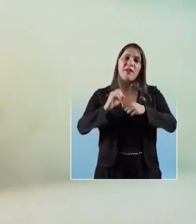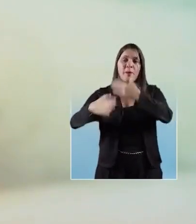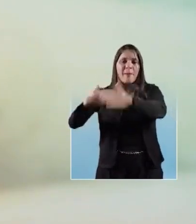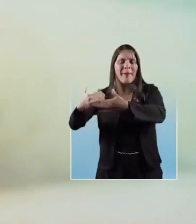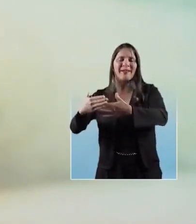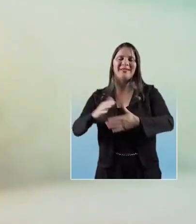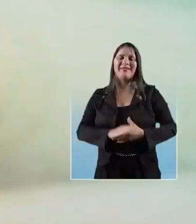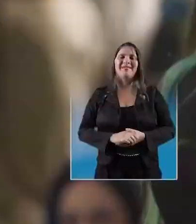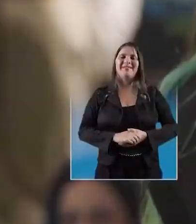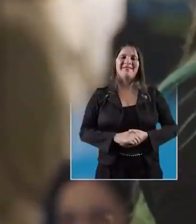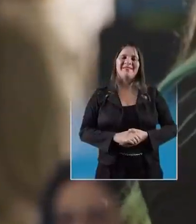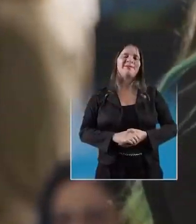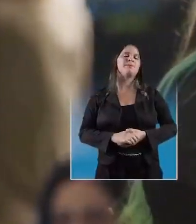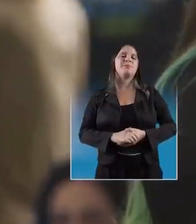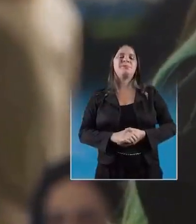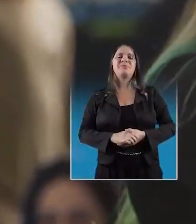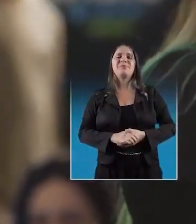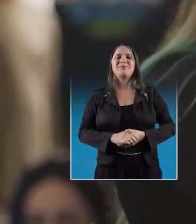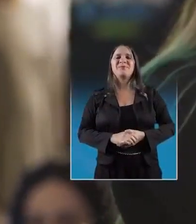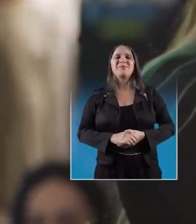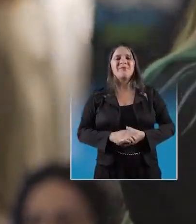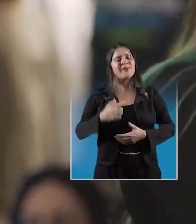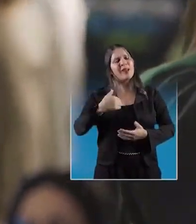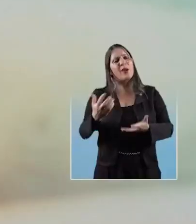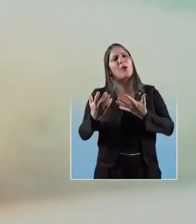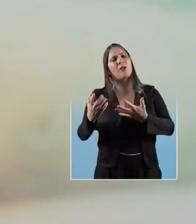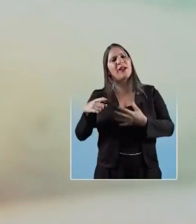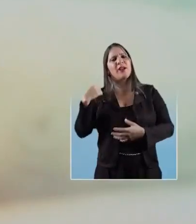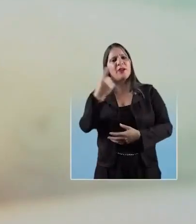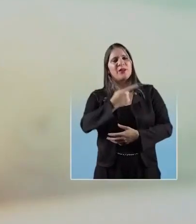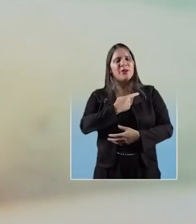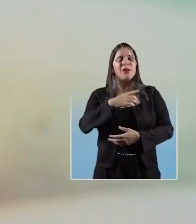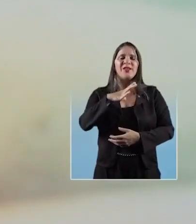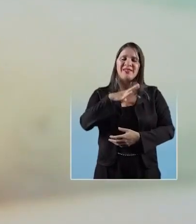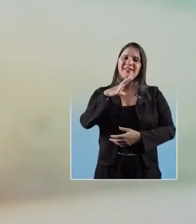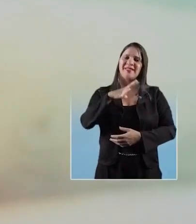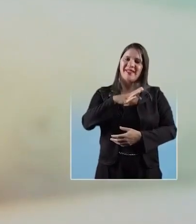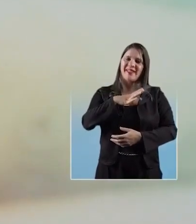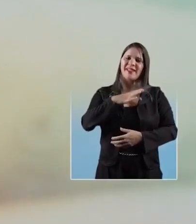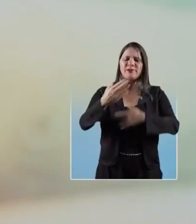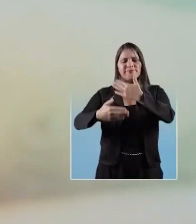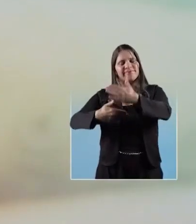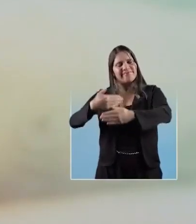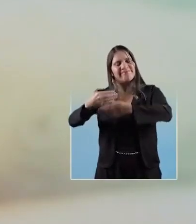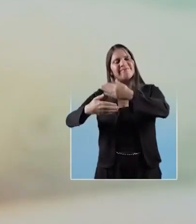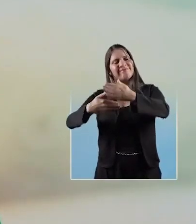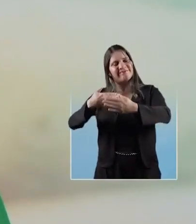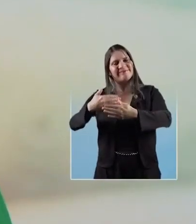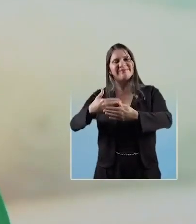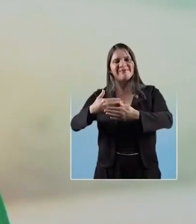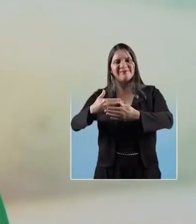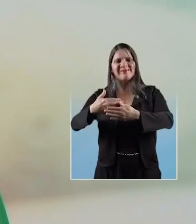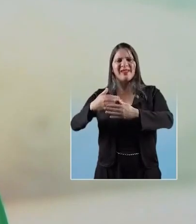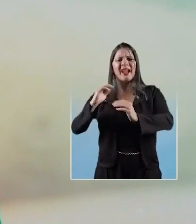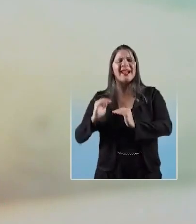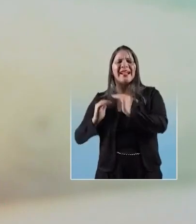e fazer muito mais. E eu quero que a nossa cidade esteja cada vez